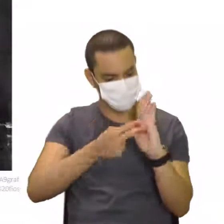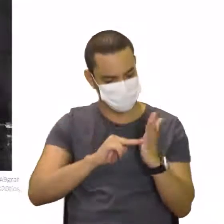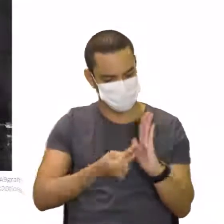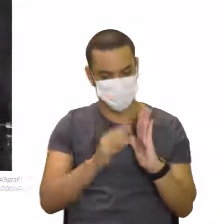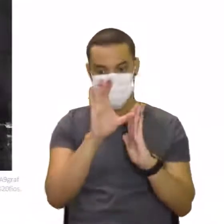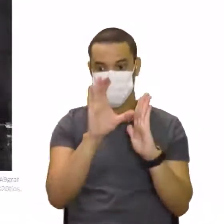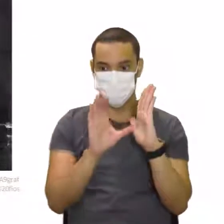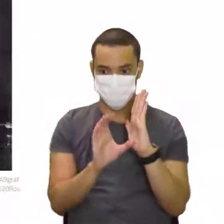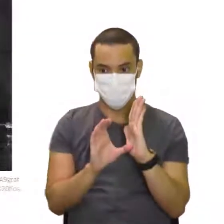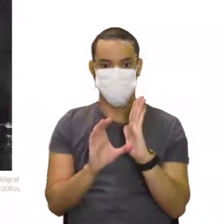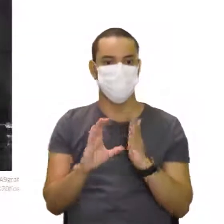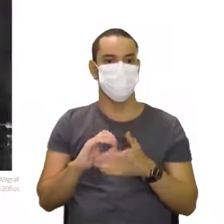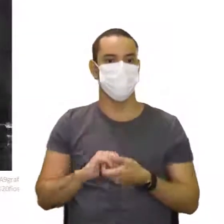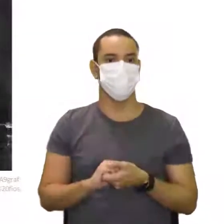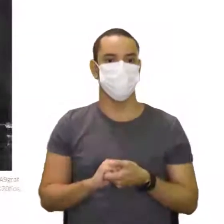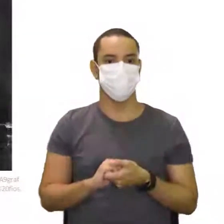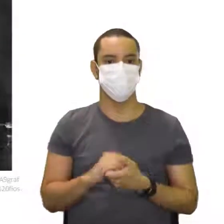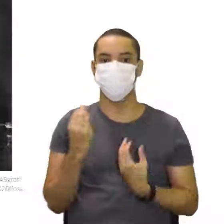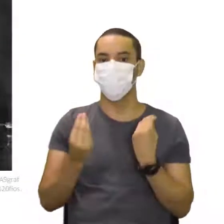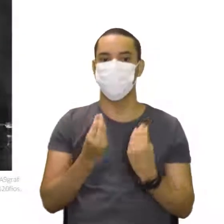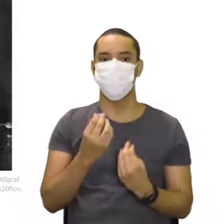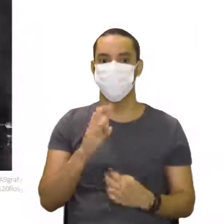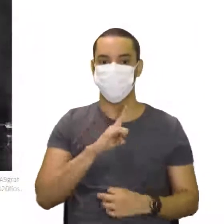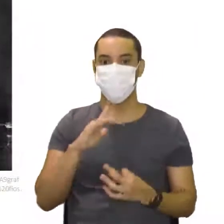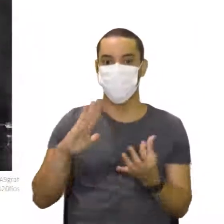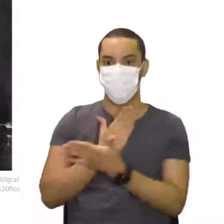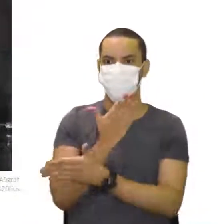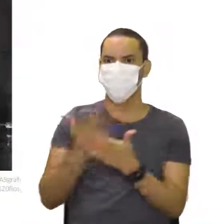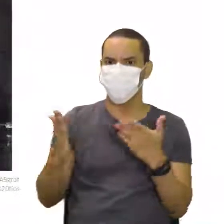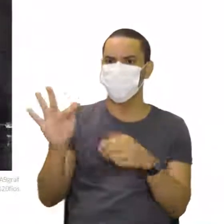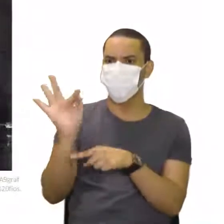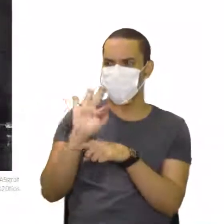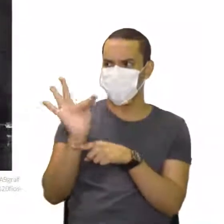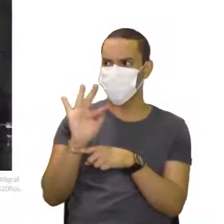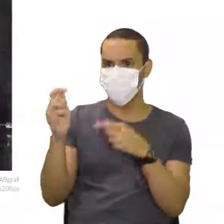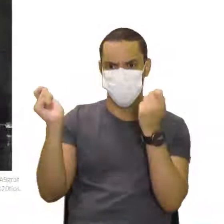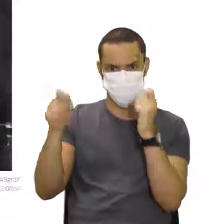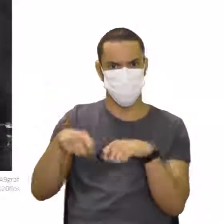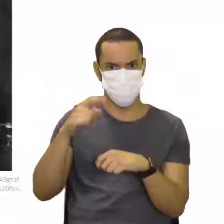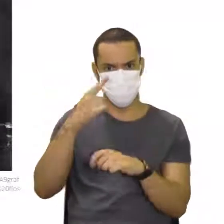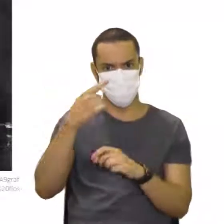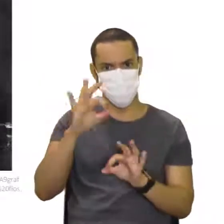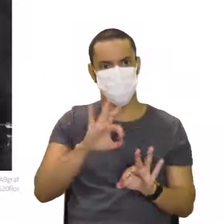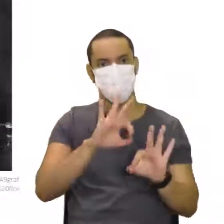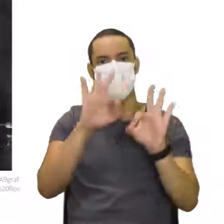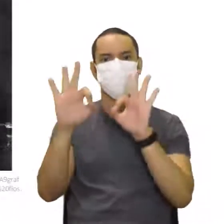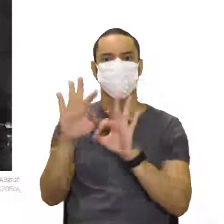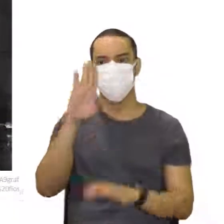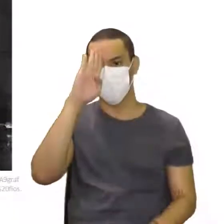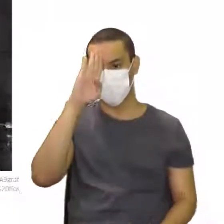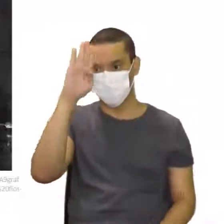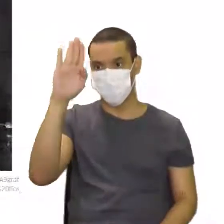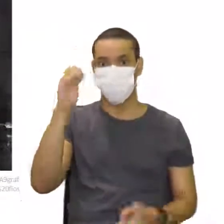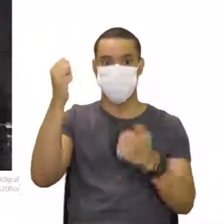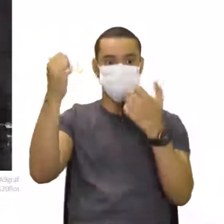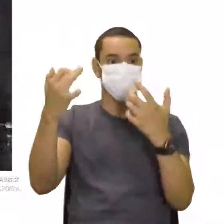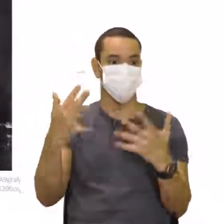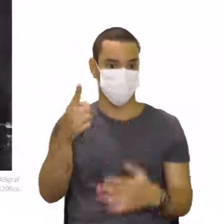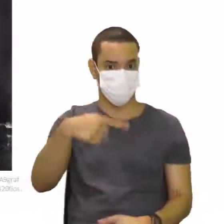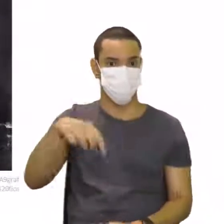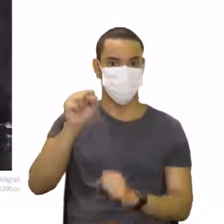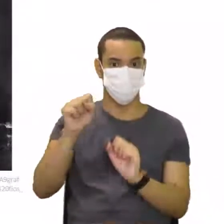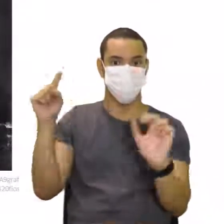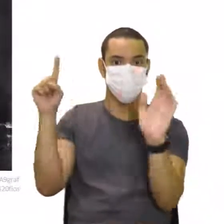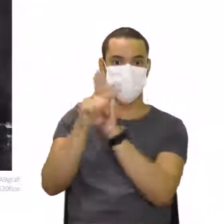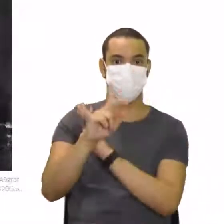mensagens, né? Que eram aquelas batidinhas, tem alguns filmes aí, principalmente quando se fala em... isso vocês podem perguntar do